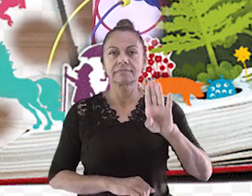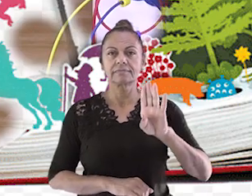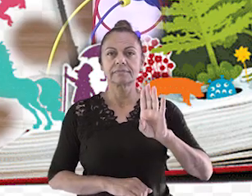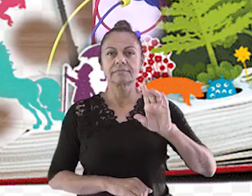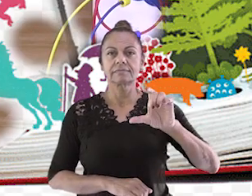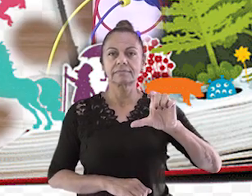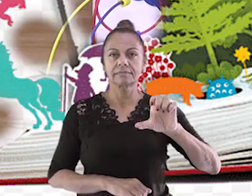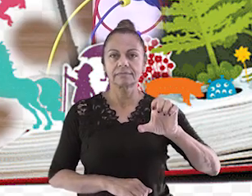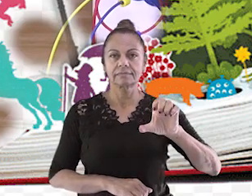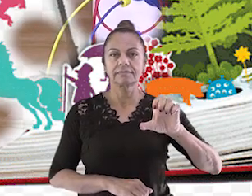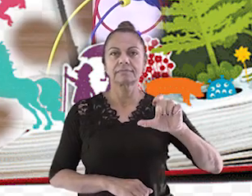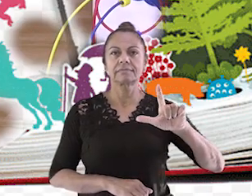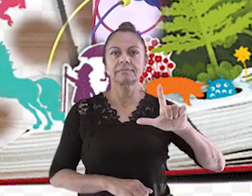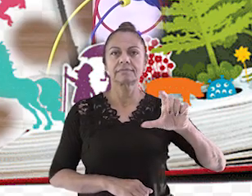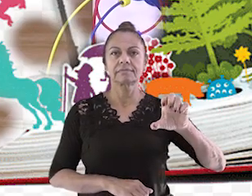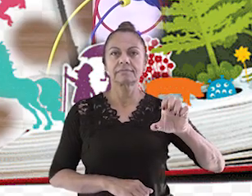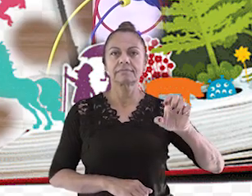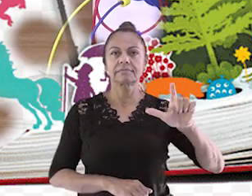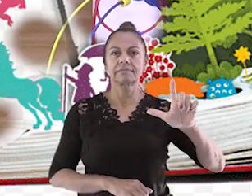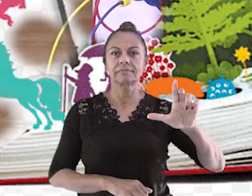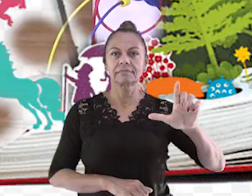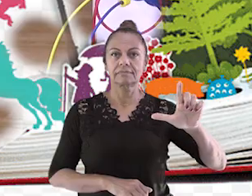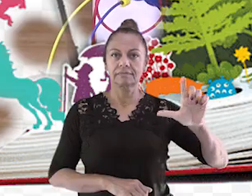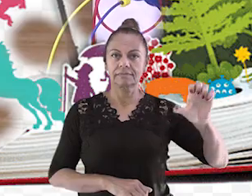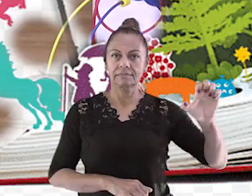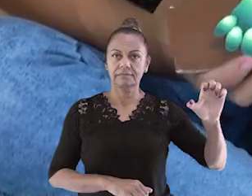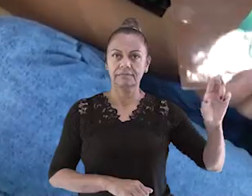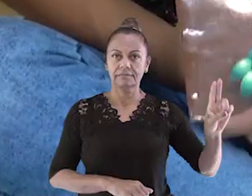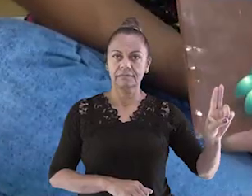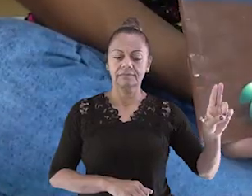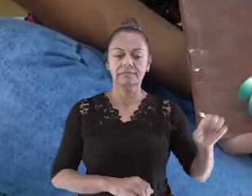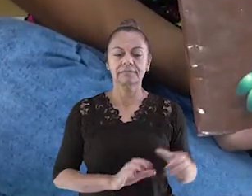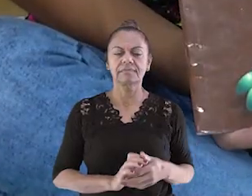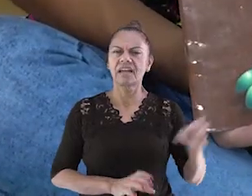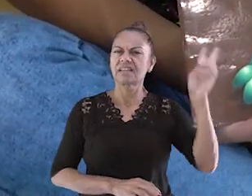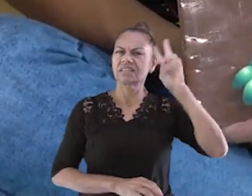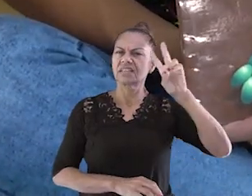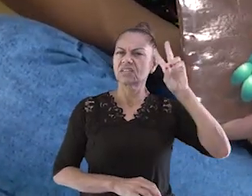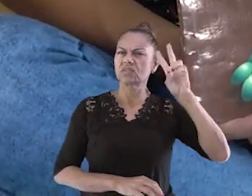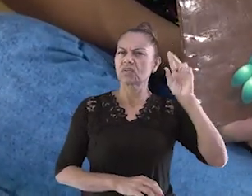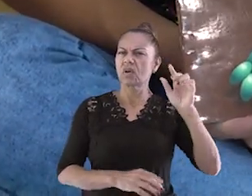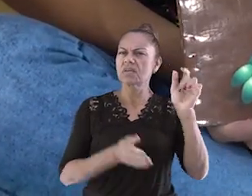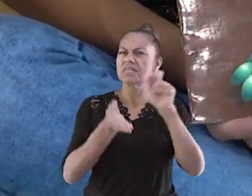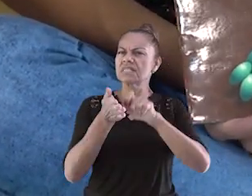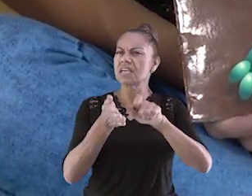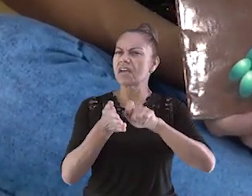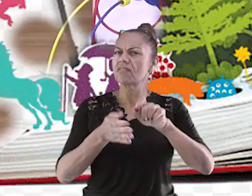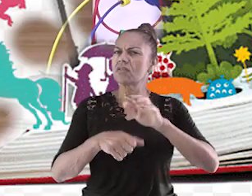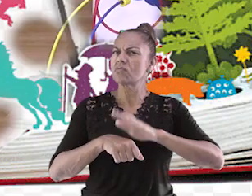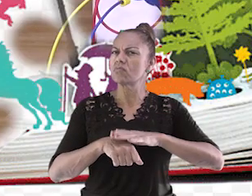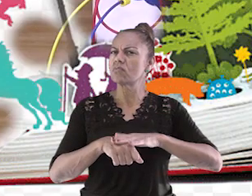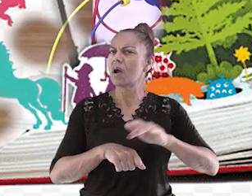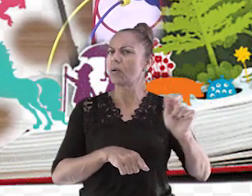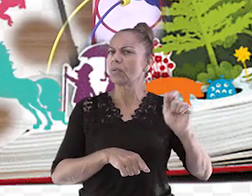Beleléu. Essa história, quem escreveu foi o Patrício Dugnani. Vamos